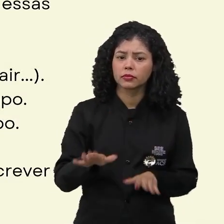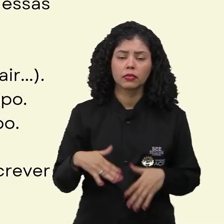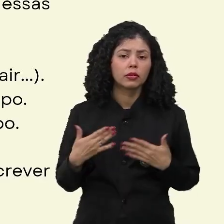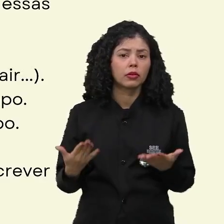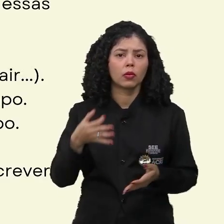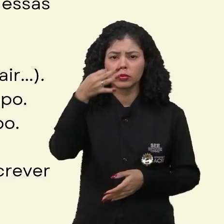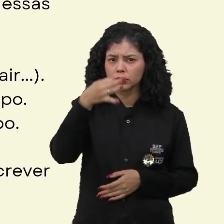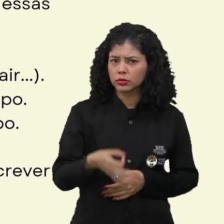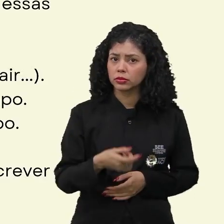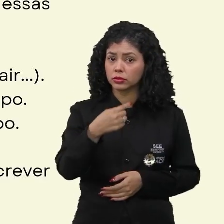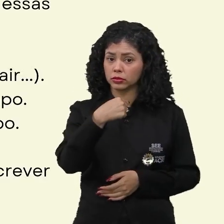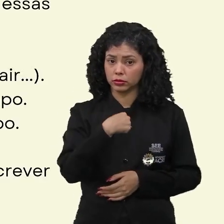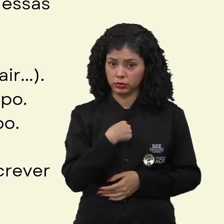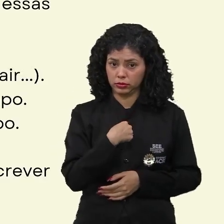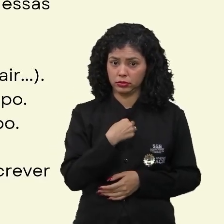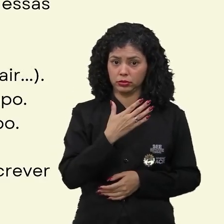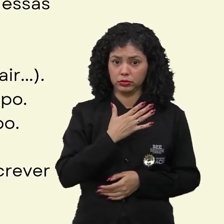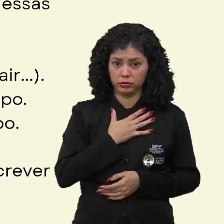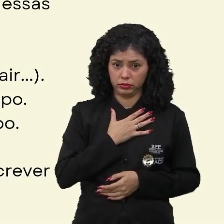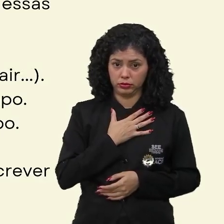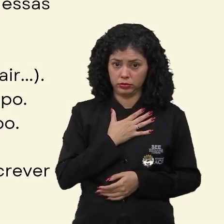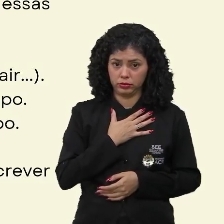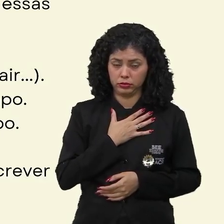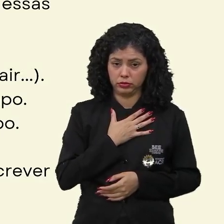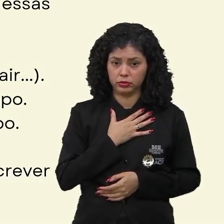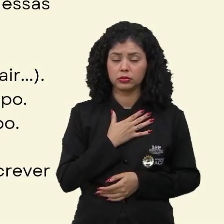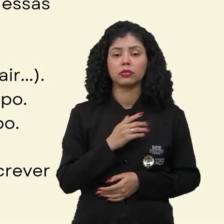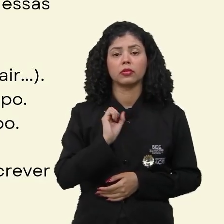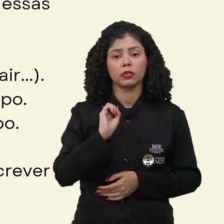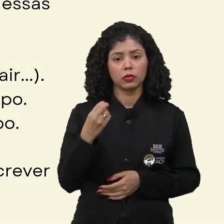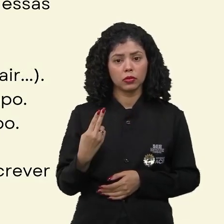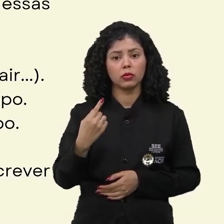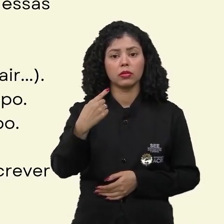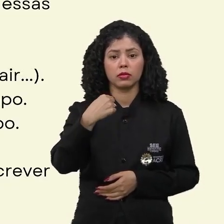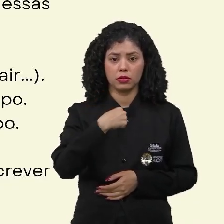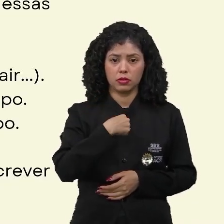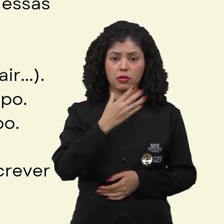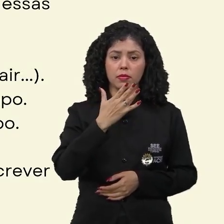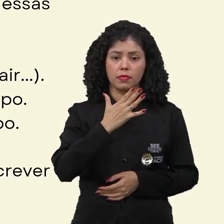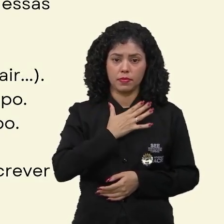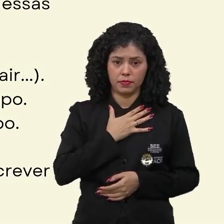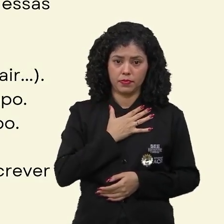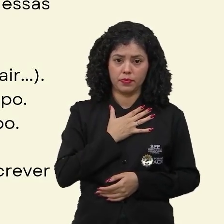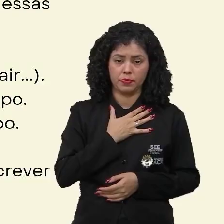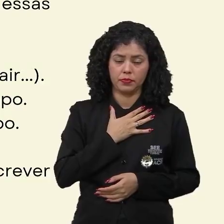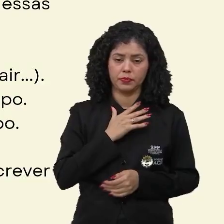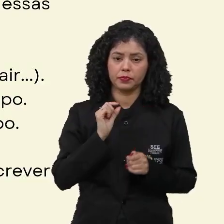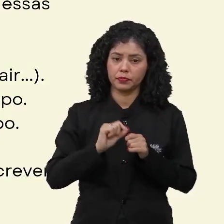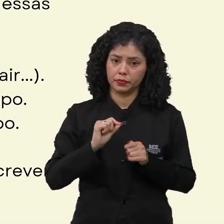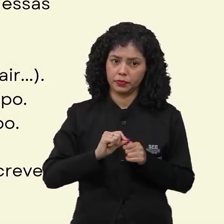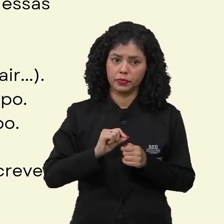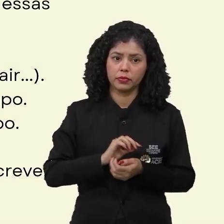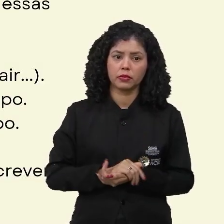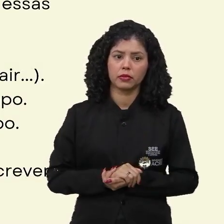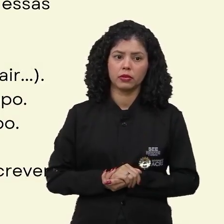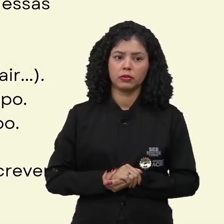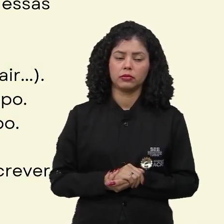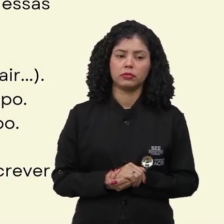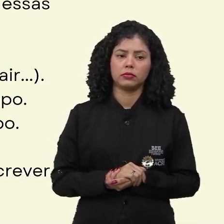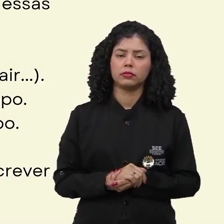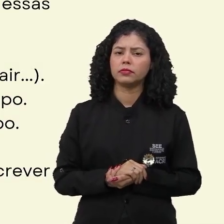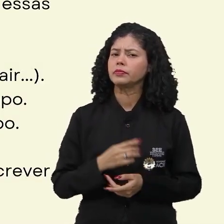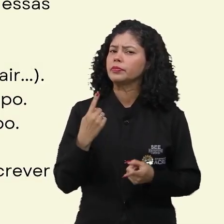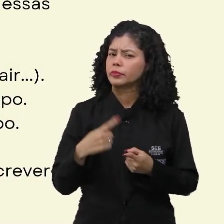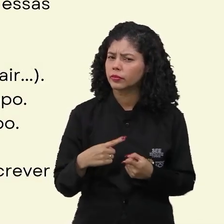O correto é para eu fazer ou para mim fazer?